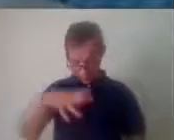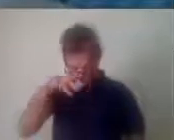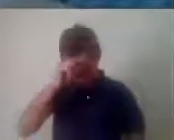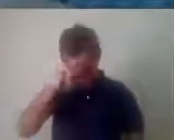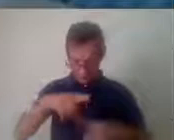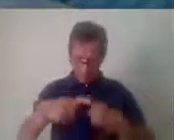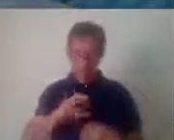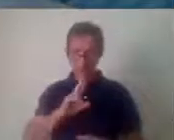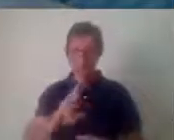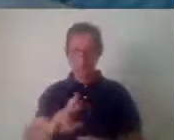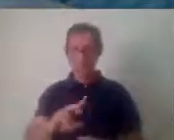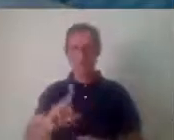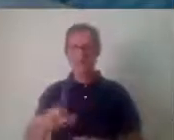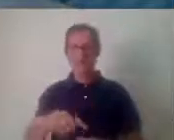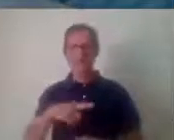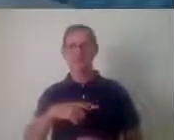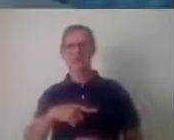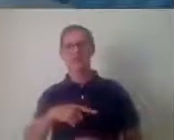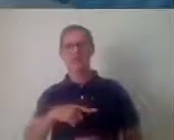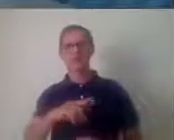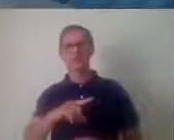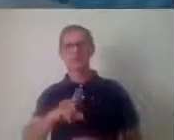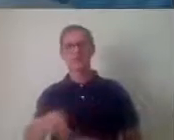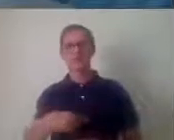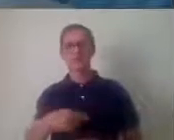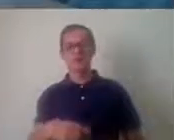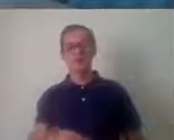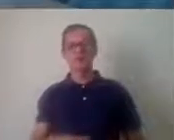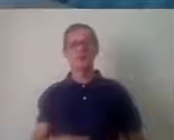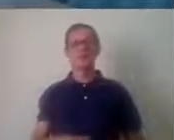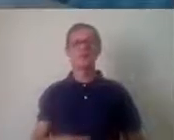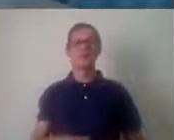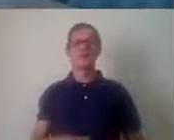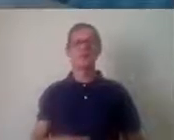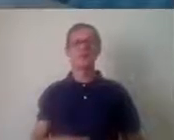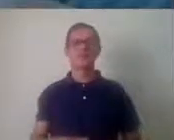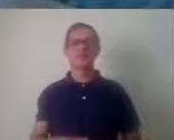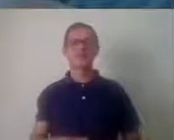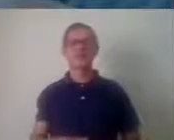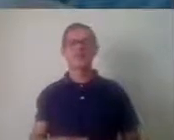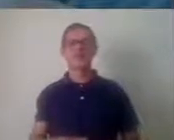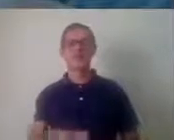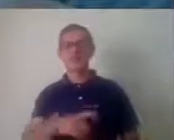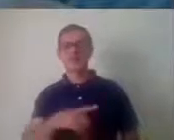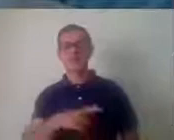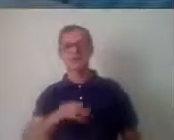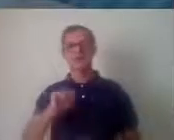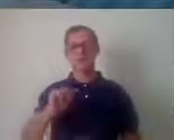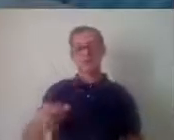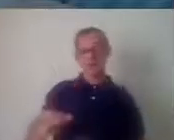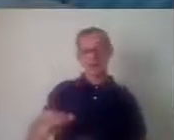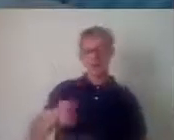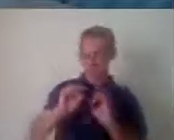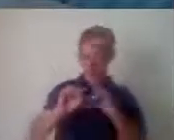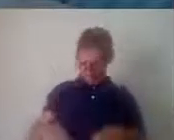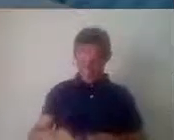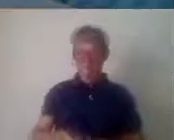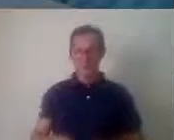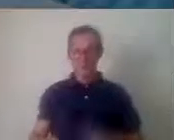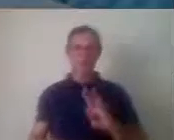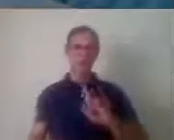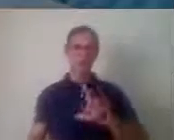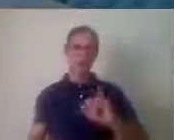Para resolver aquela integral ali, tem que usar a integração por partes, tá? Que é aquela integração que você chama alguém de A, o que sobra é B',